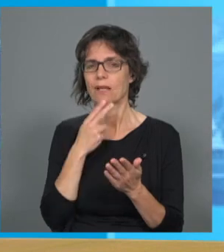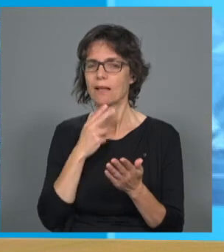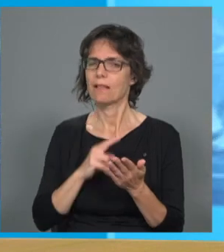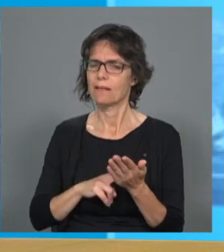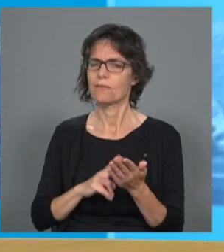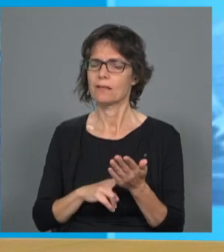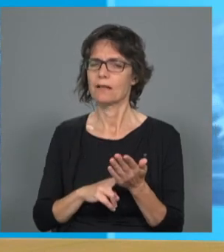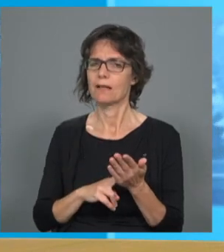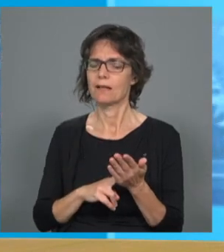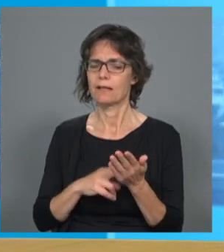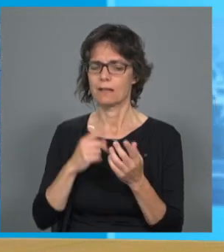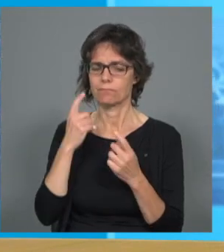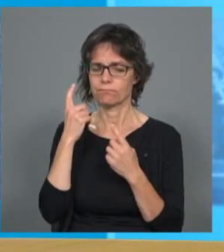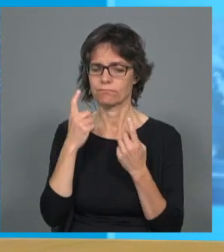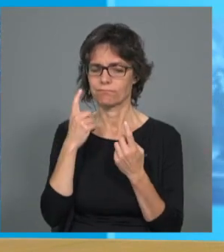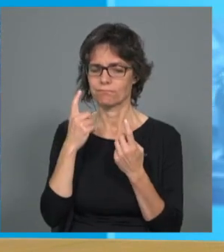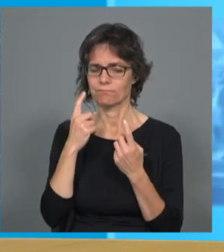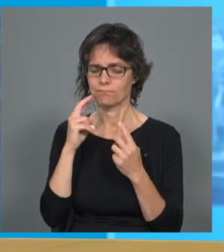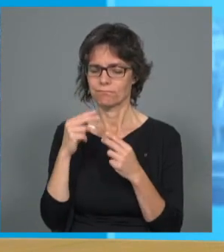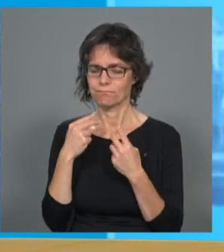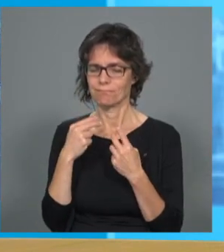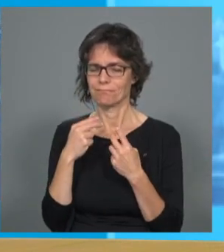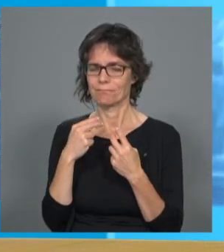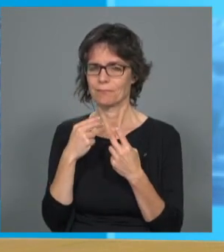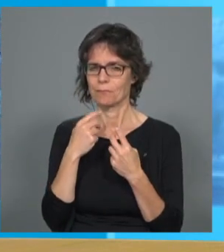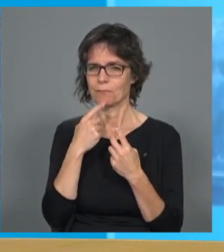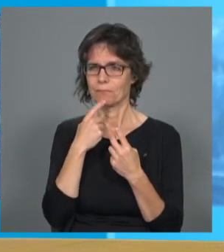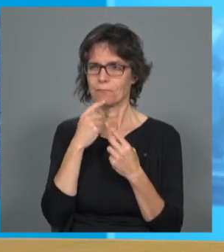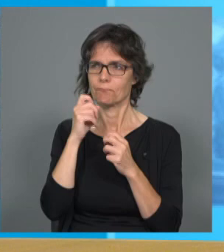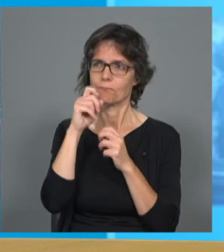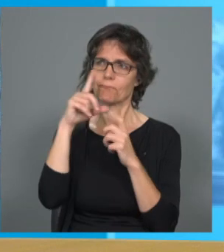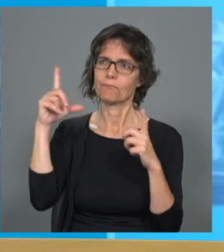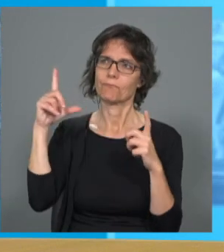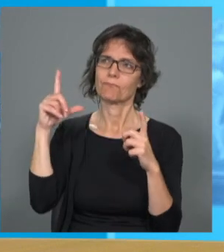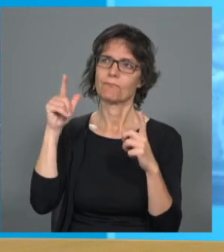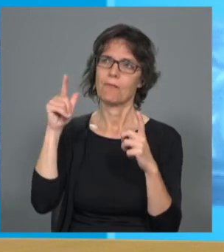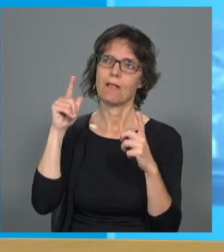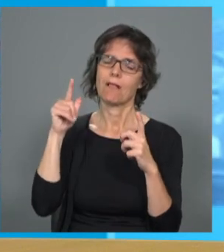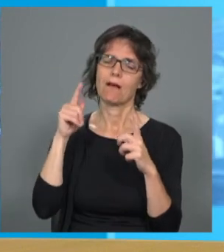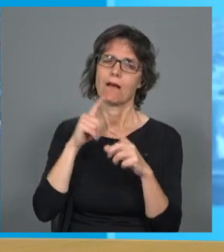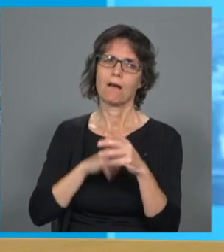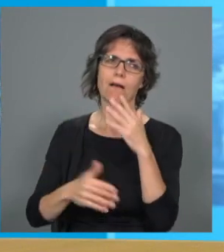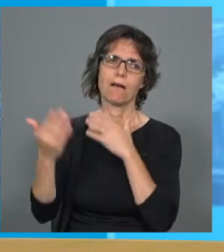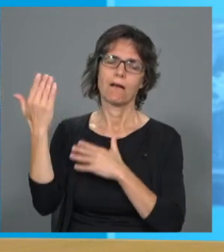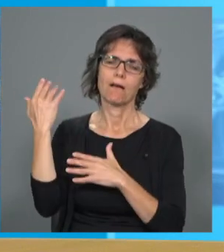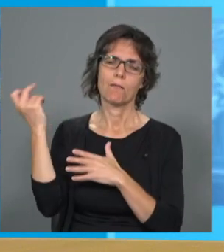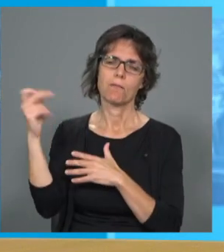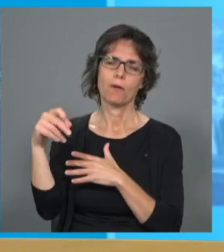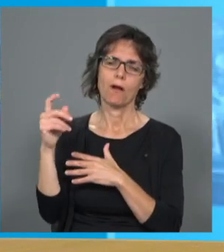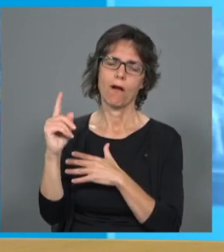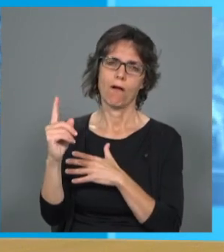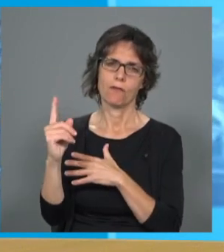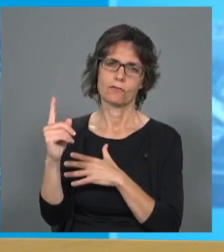um pensamento mais instintivo, é tentar ver o que é que se passou naquele momento que nos está a acabar de ser relatado, não é? E